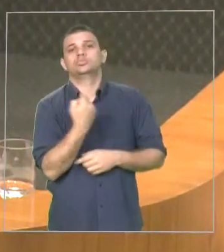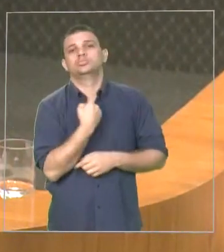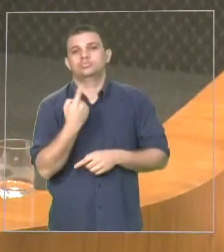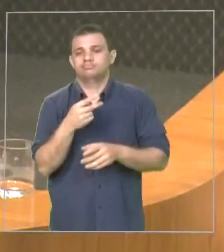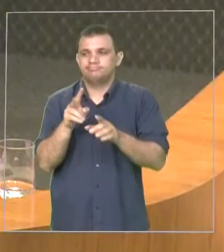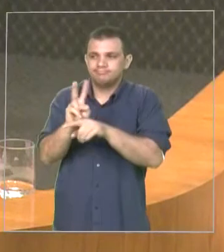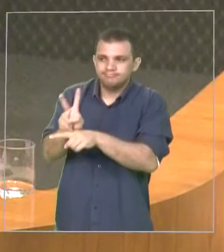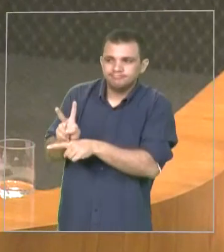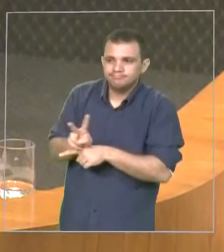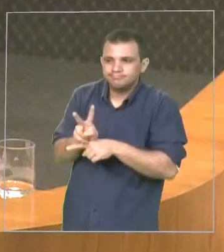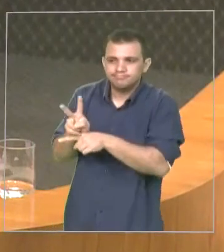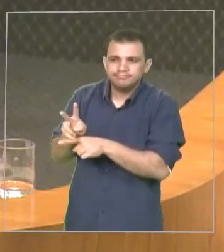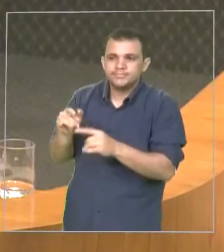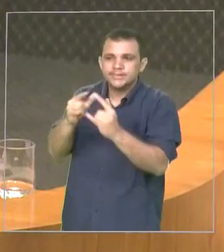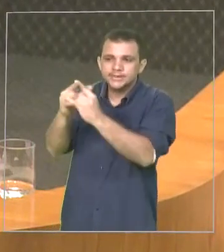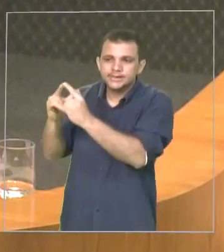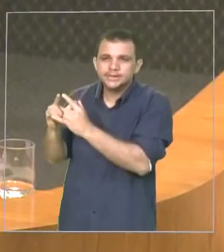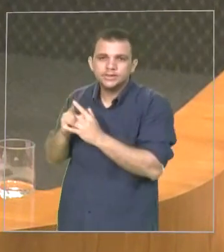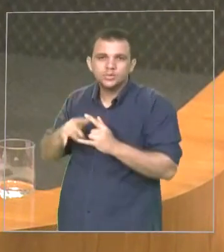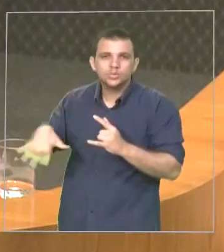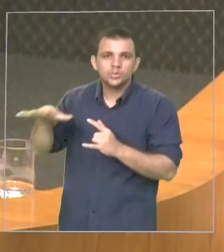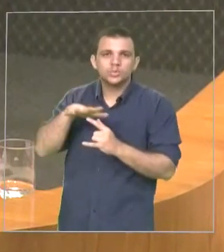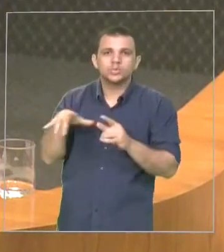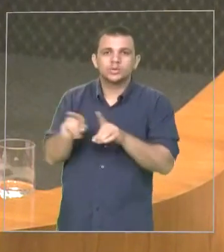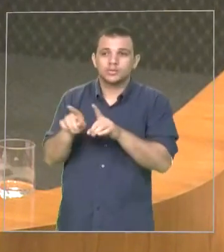fiscalização e nesse combate.